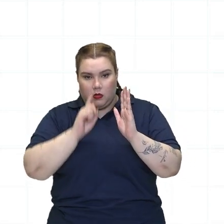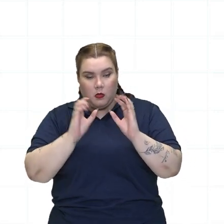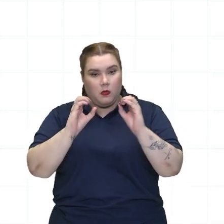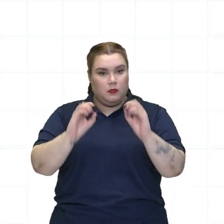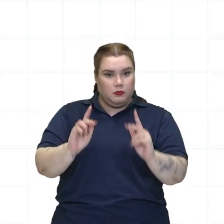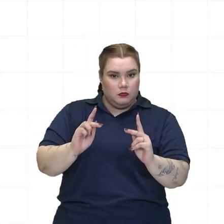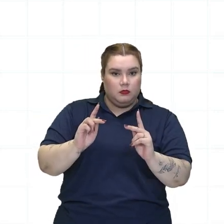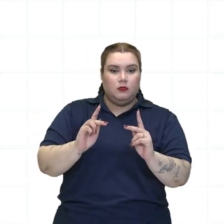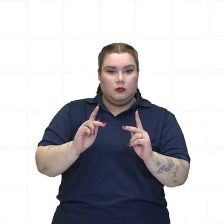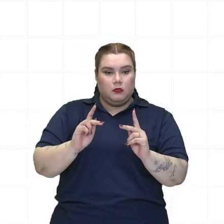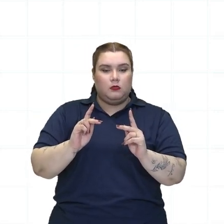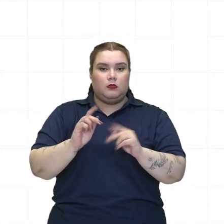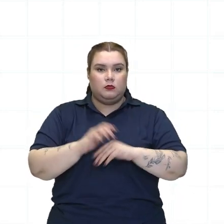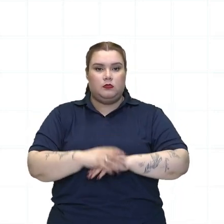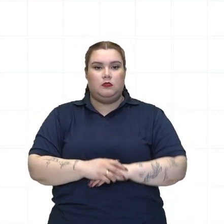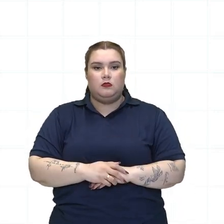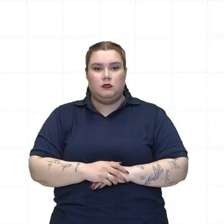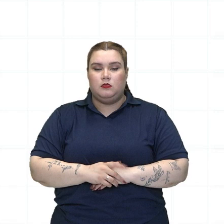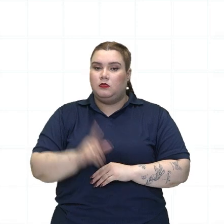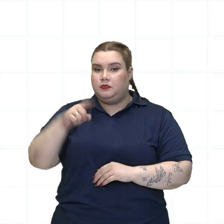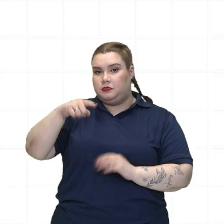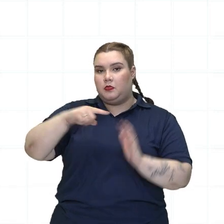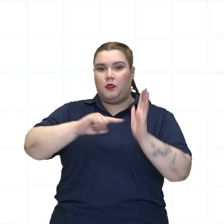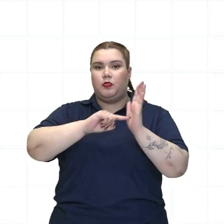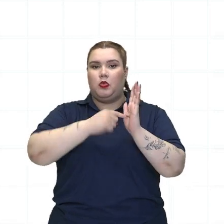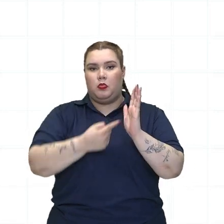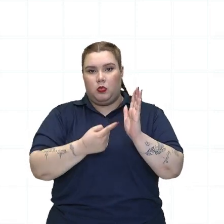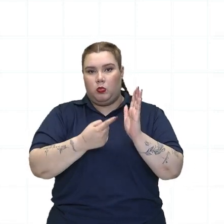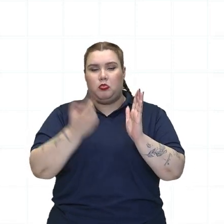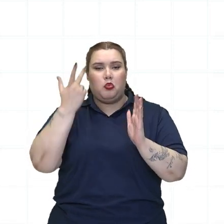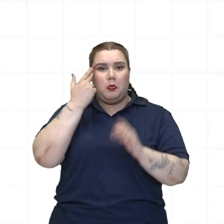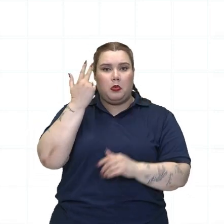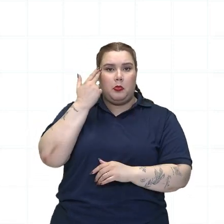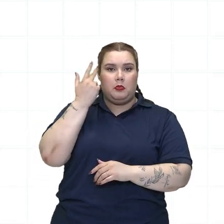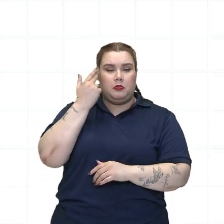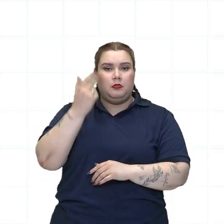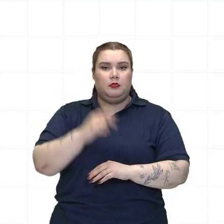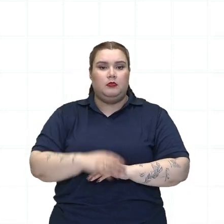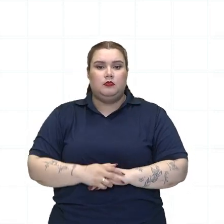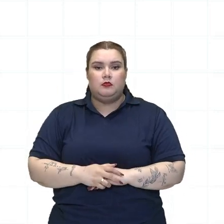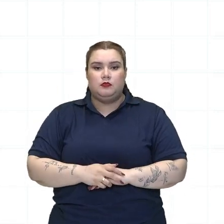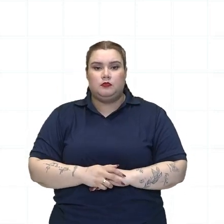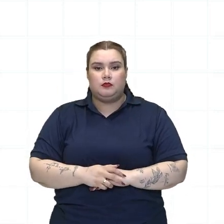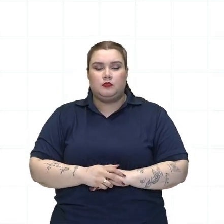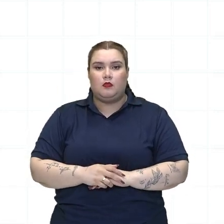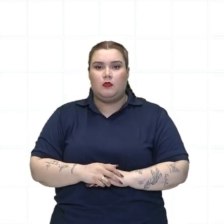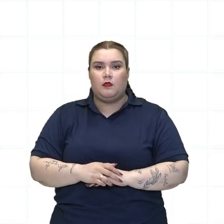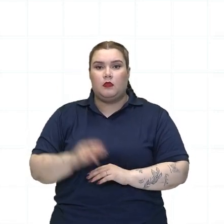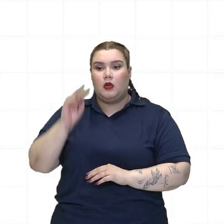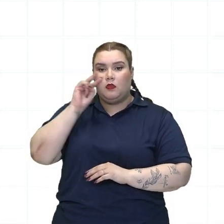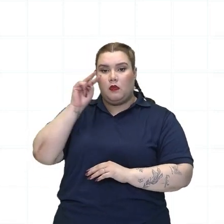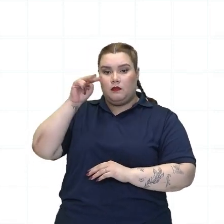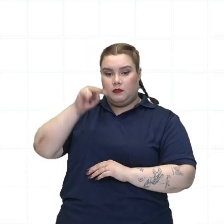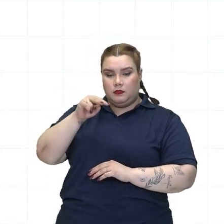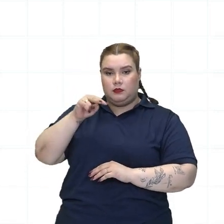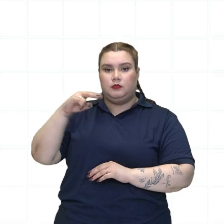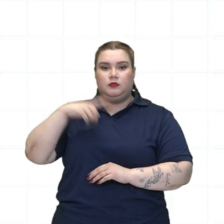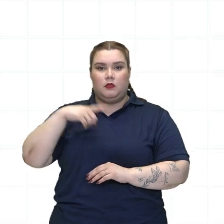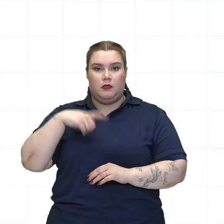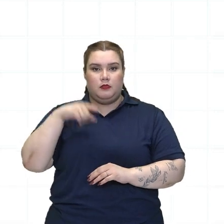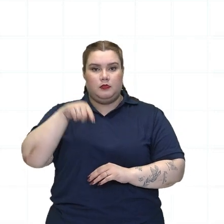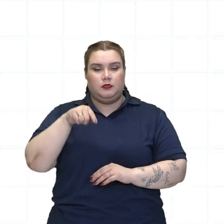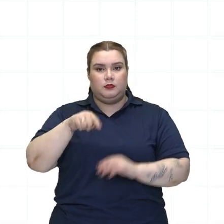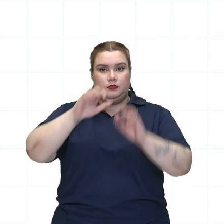ele vai ser nada mais nada menos do que um ponto no meu mapa, né? Tá? Eu estou vendo o Cristo de braços abertos porque